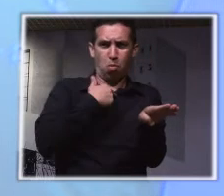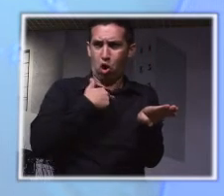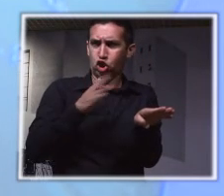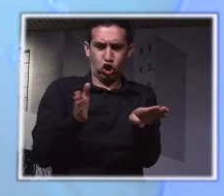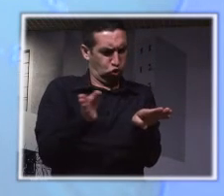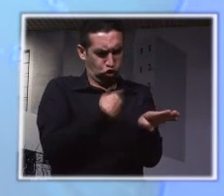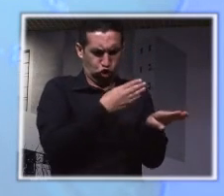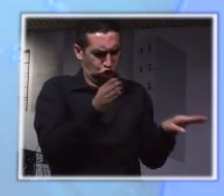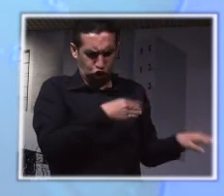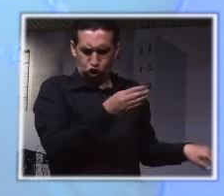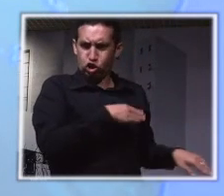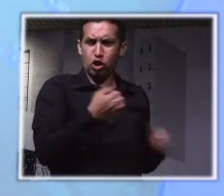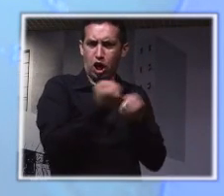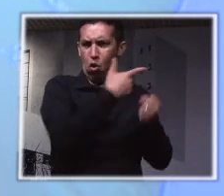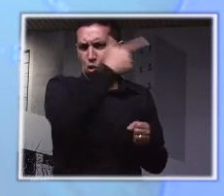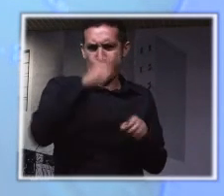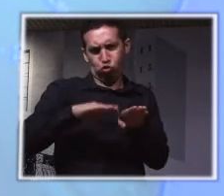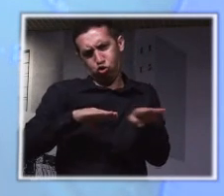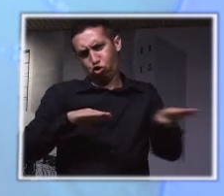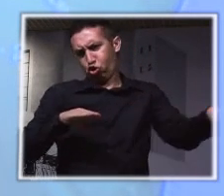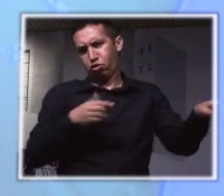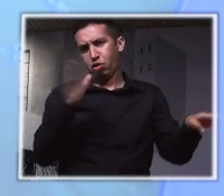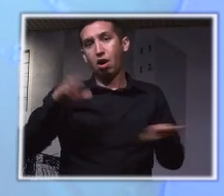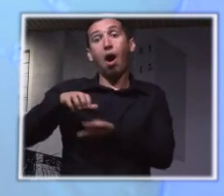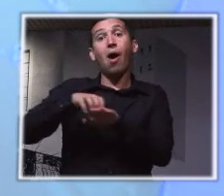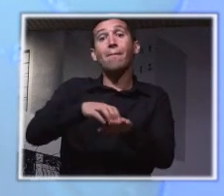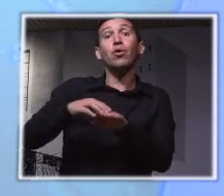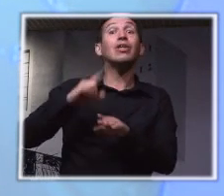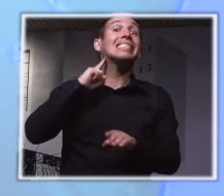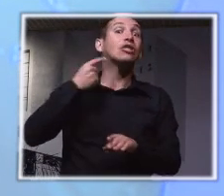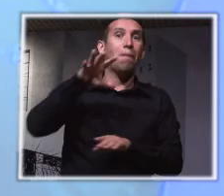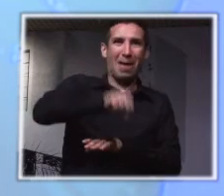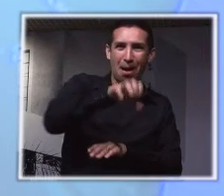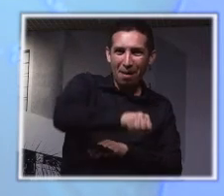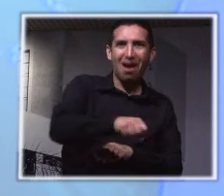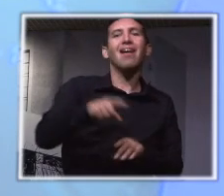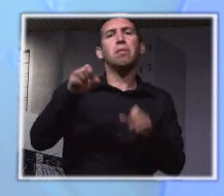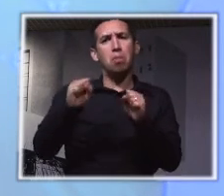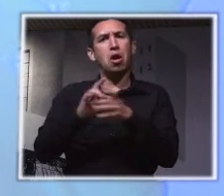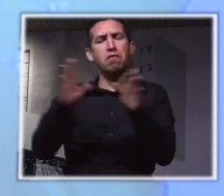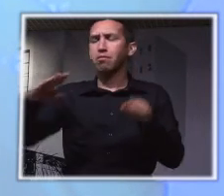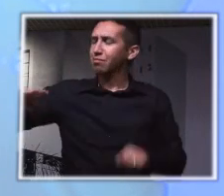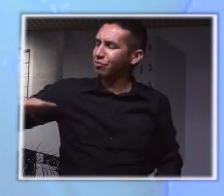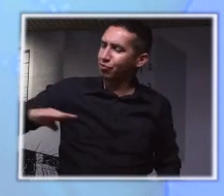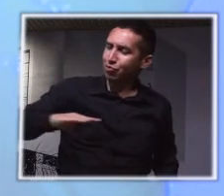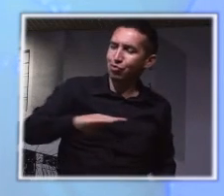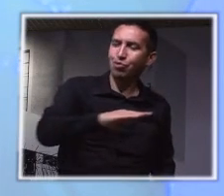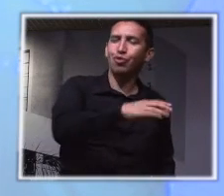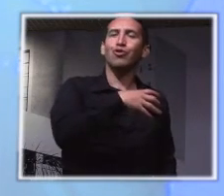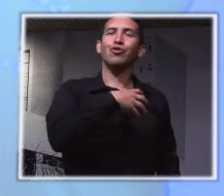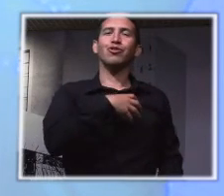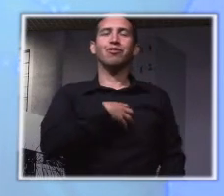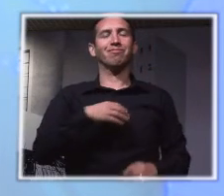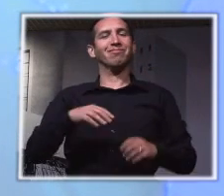ali. E mais do que isso, fazem um pacto entre si, para que cada um, de maneira gentil e